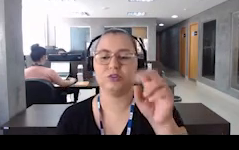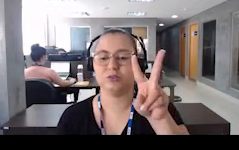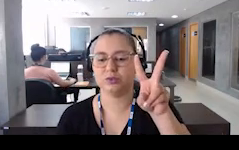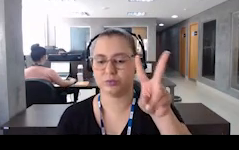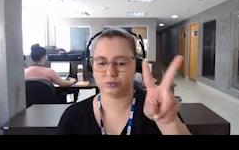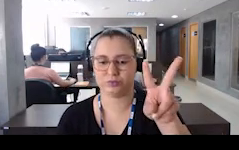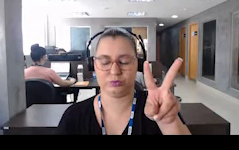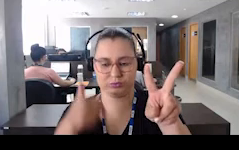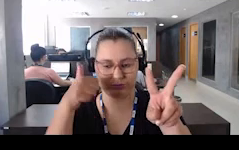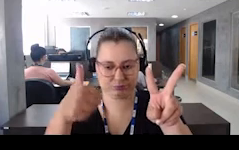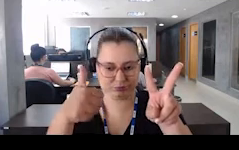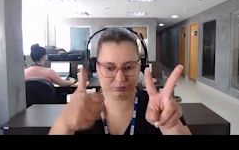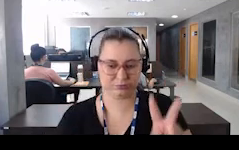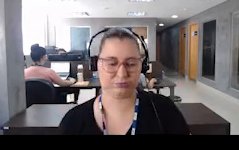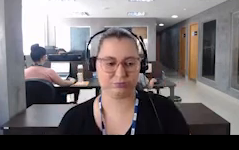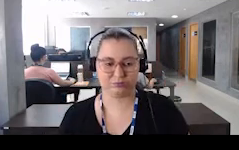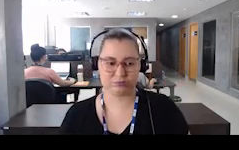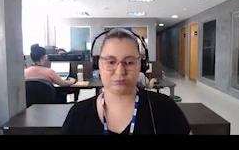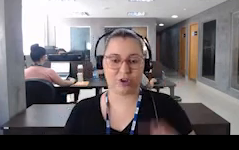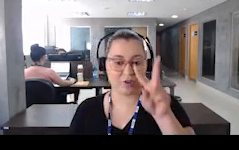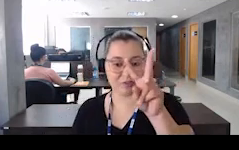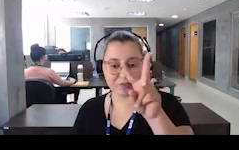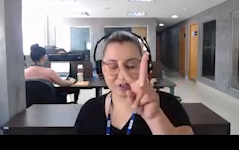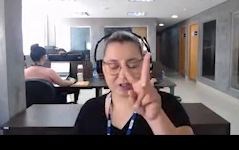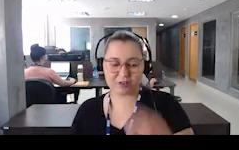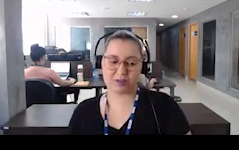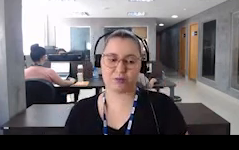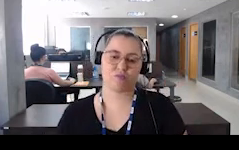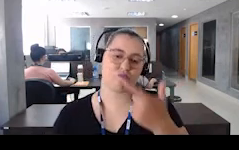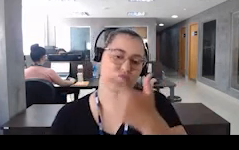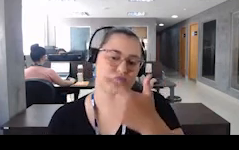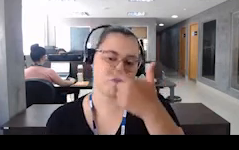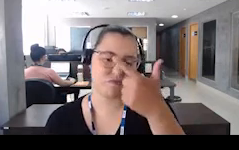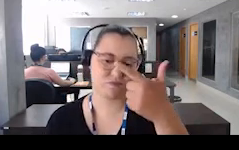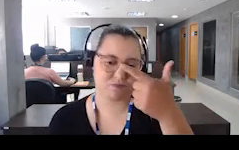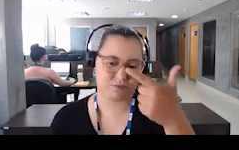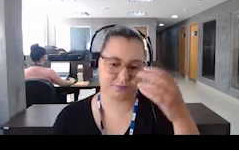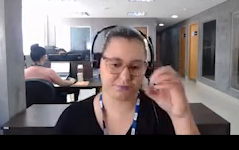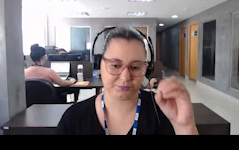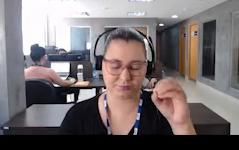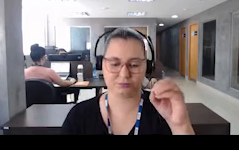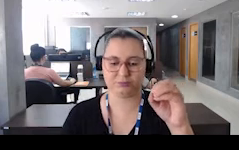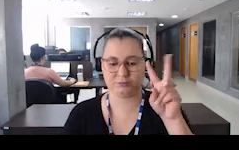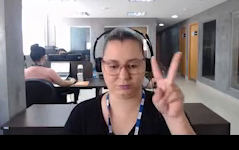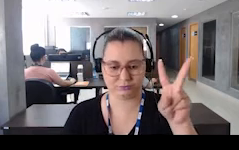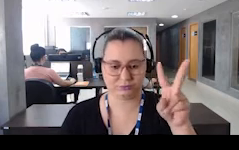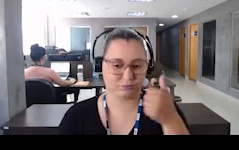essas informações aqui no triângulo, né? Então, o V, que é a tensão elétrica, é 220